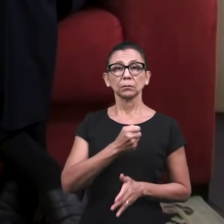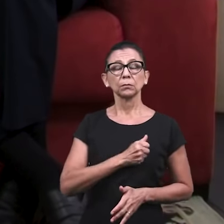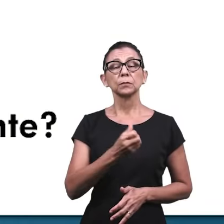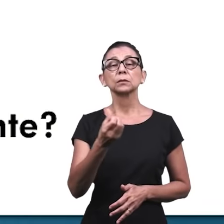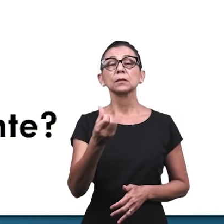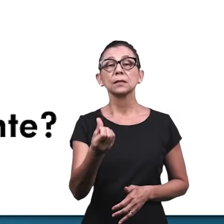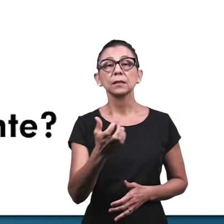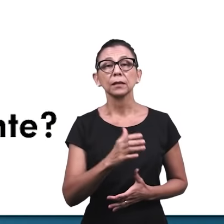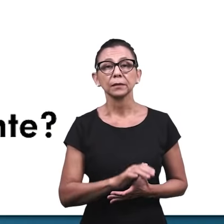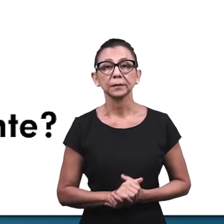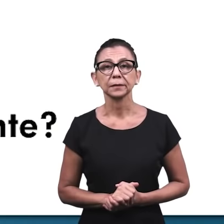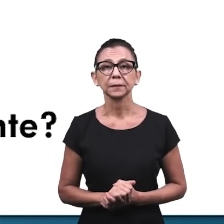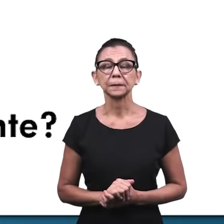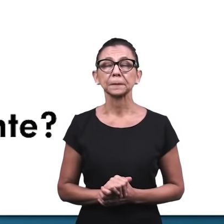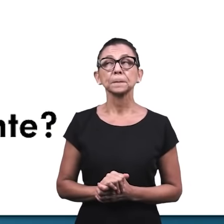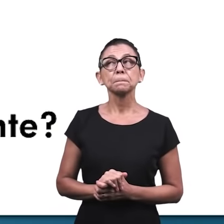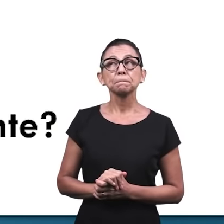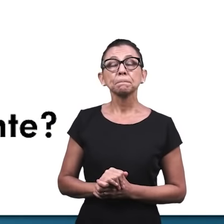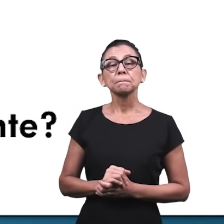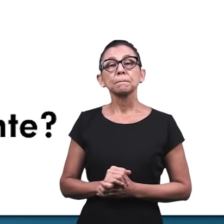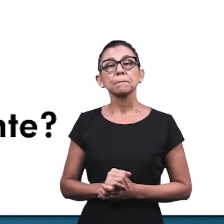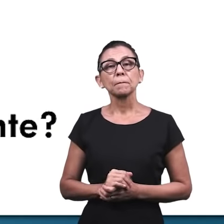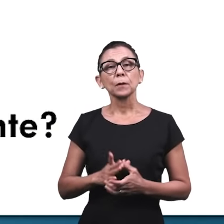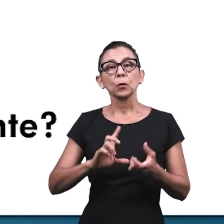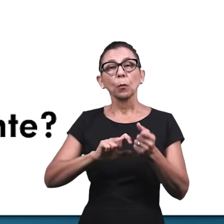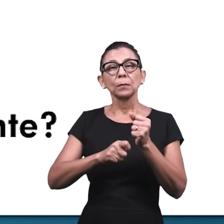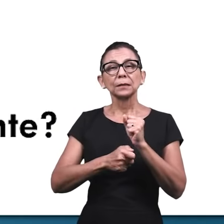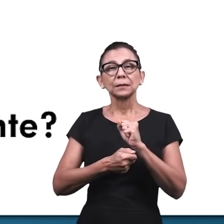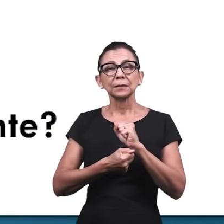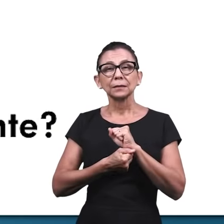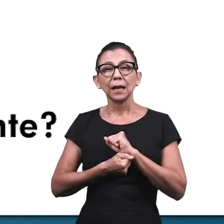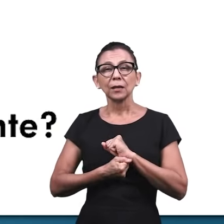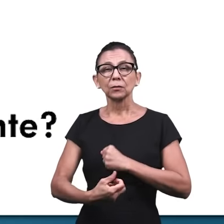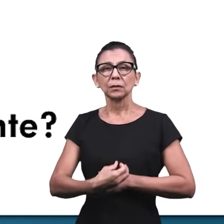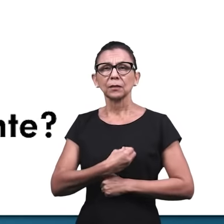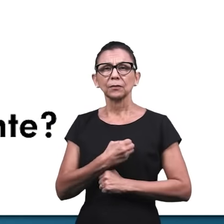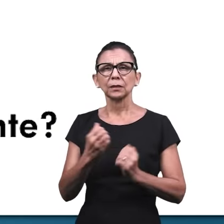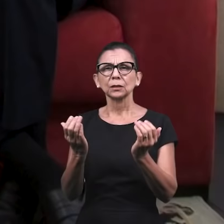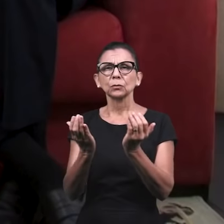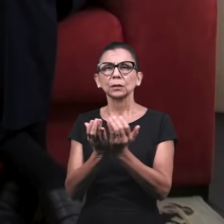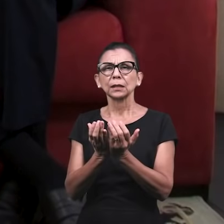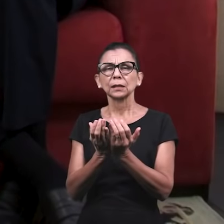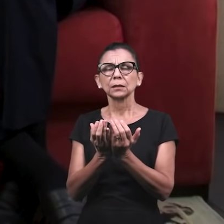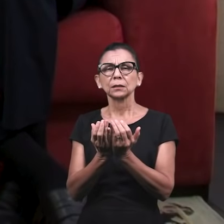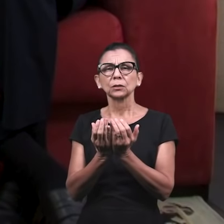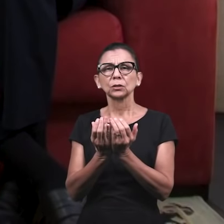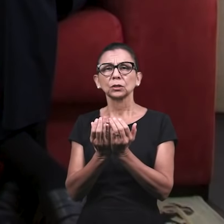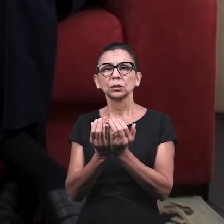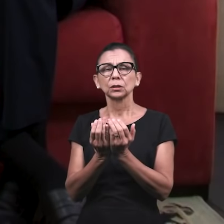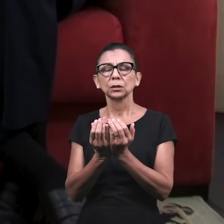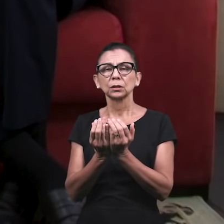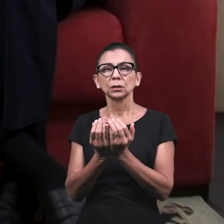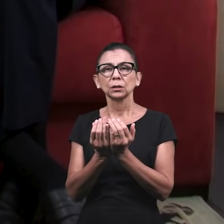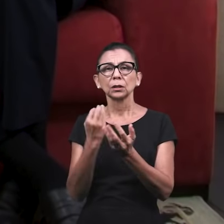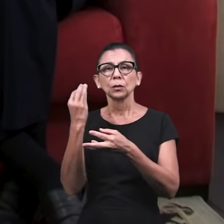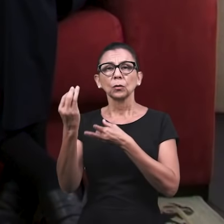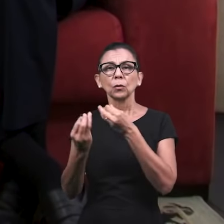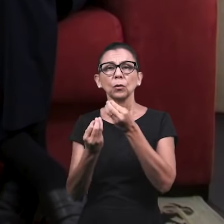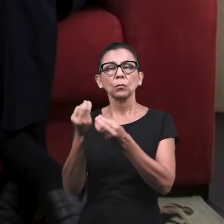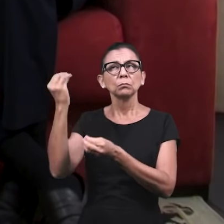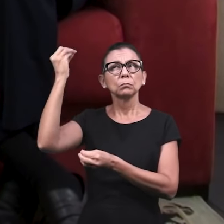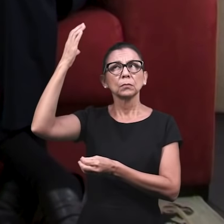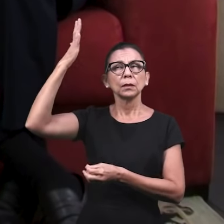6: como se revela o mistério na vida do crente? Temos aqui três